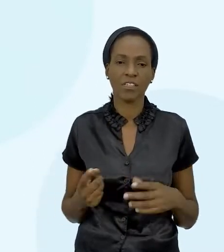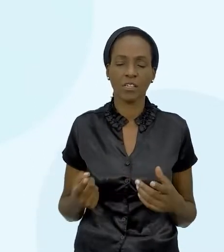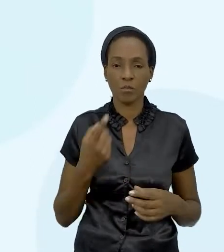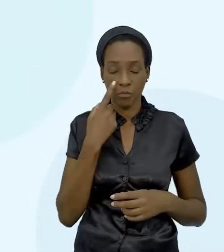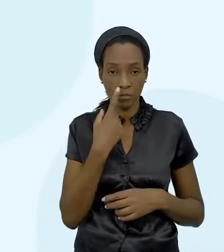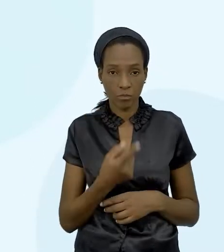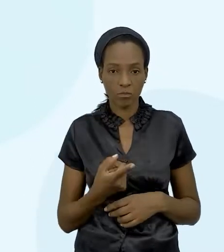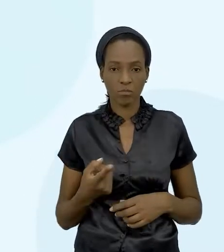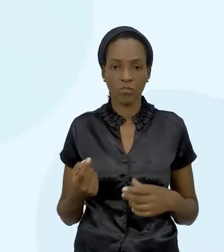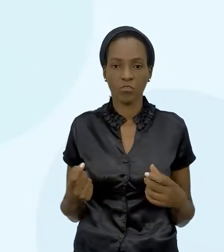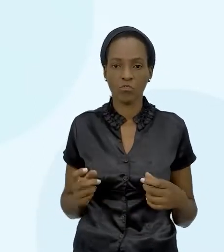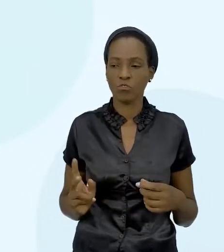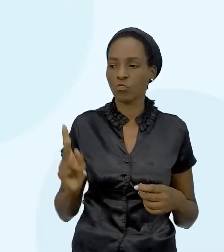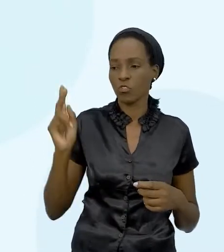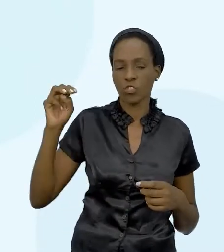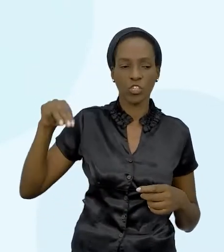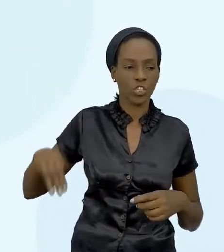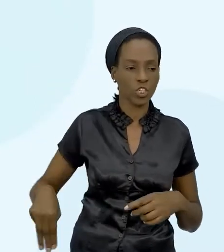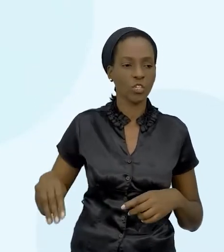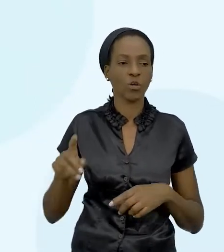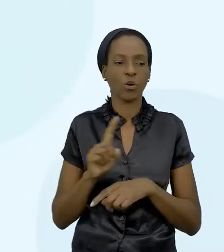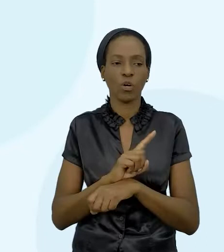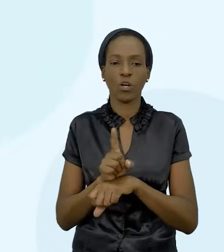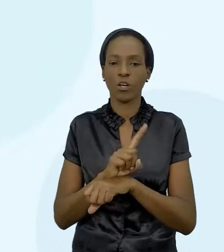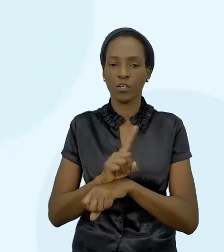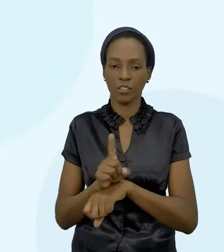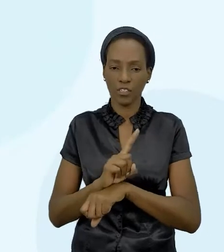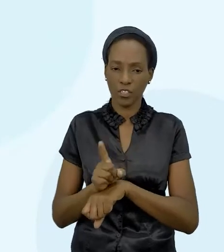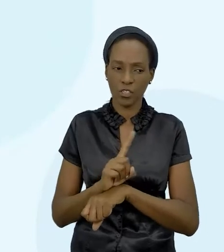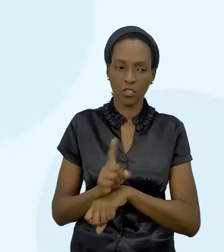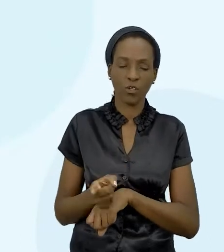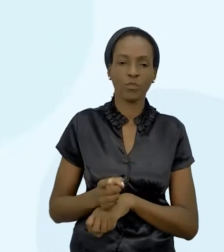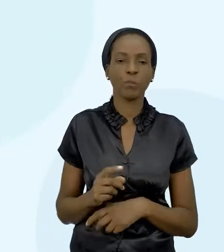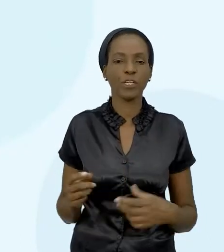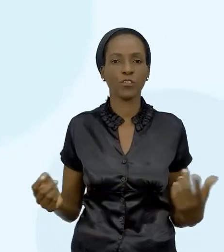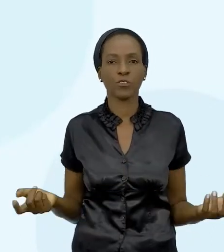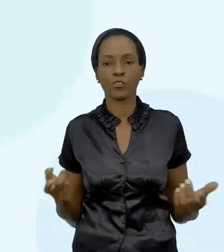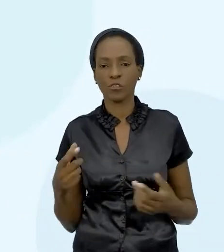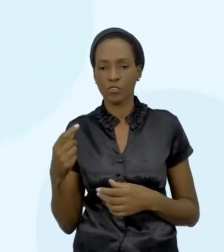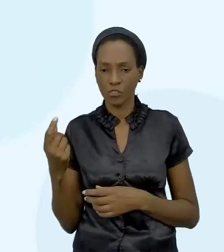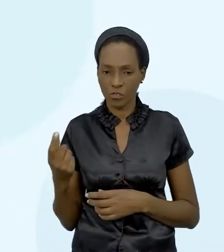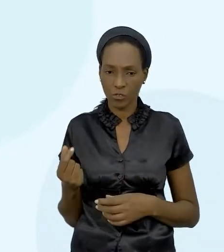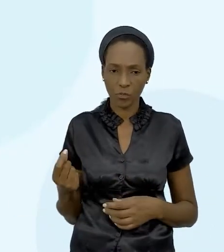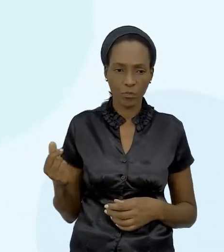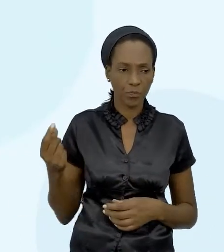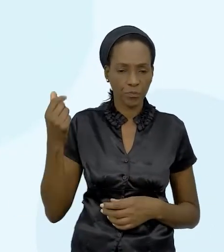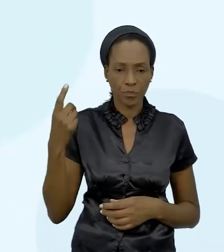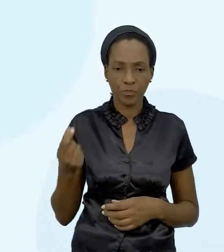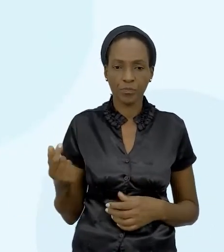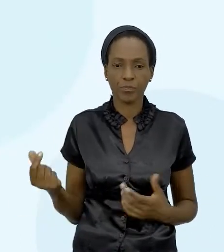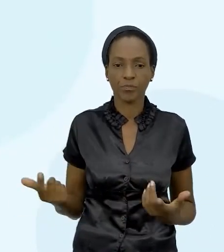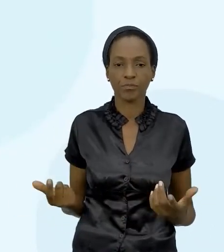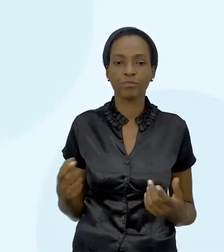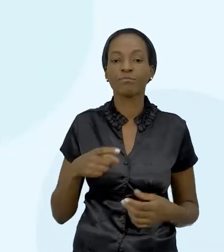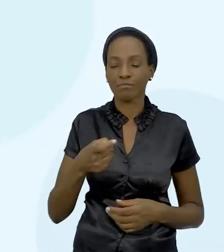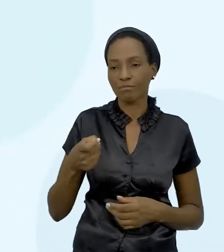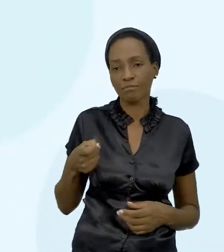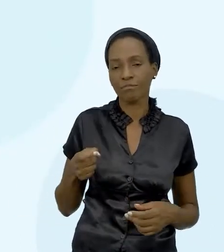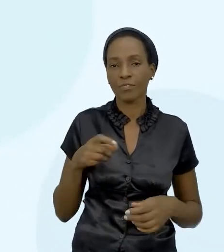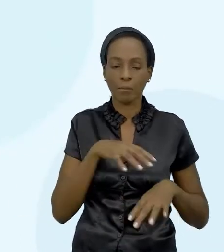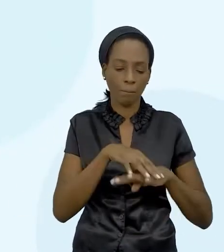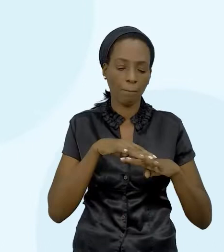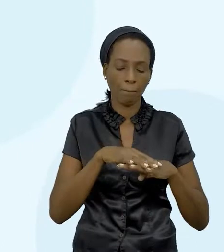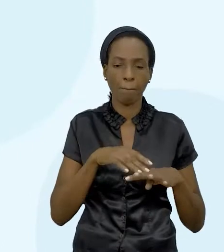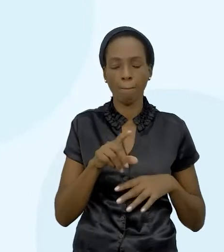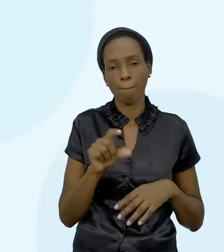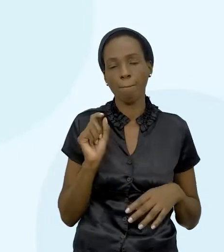viu quilômetro e preço, não importa, tá? A gente lá na matemática chama de x e y, porque a gente tem que escolher uma letra.